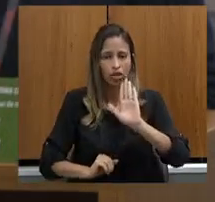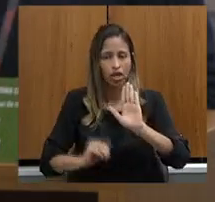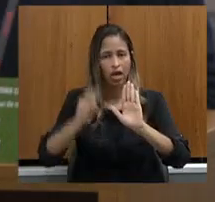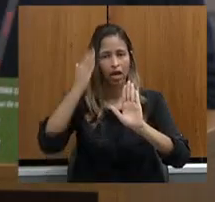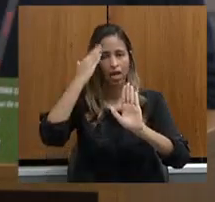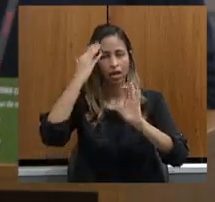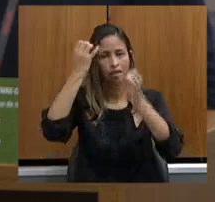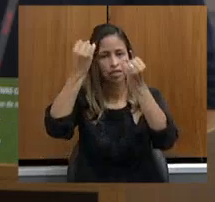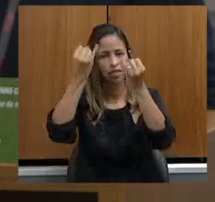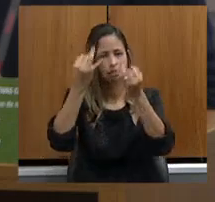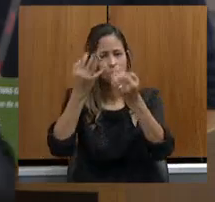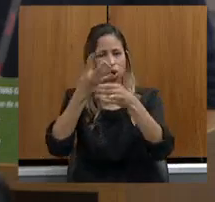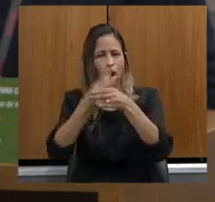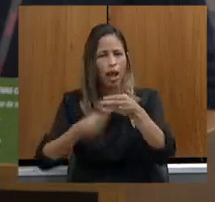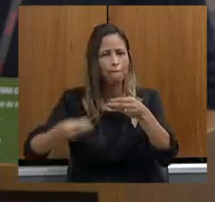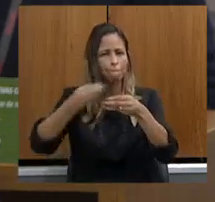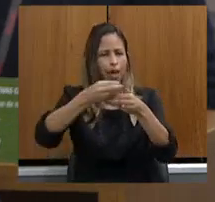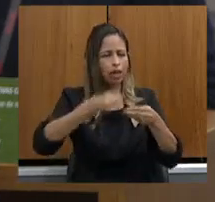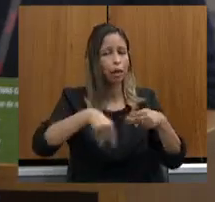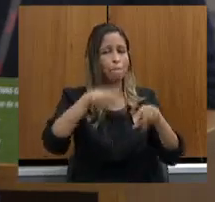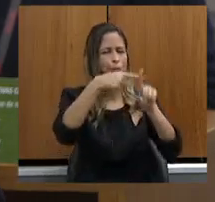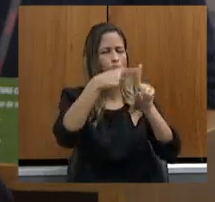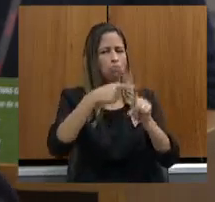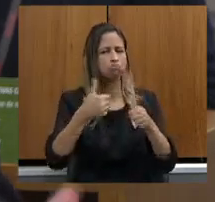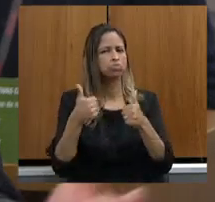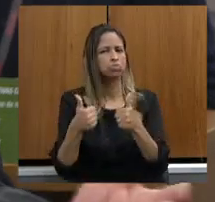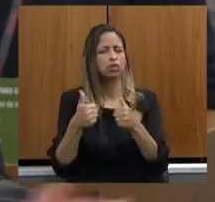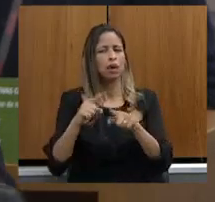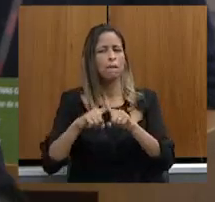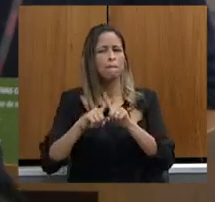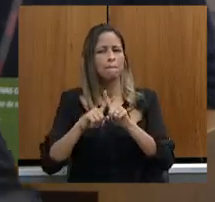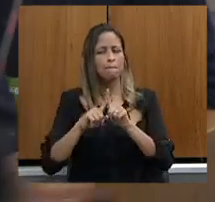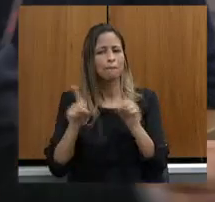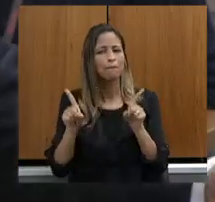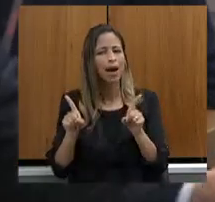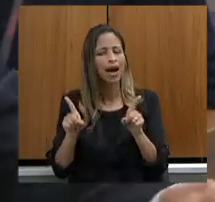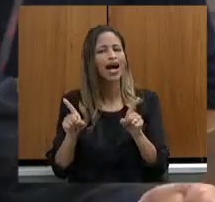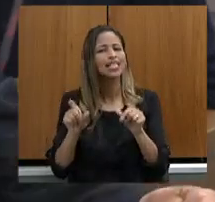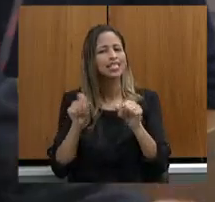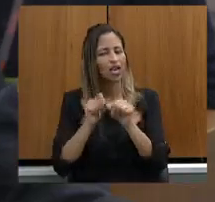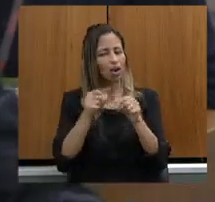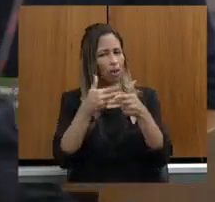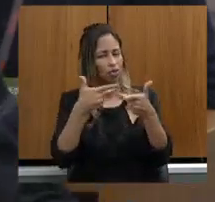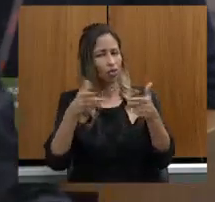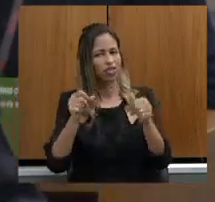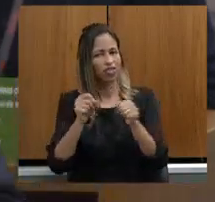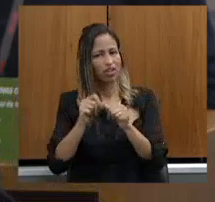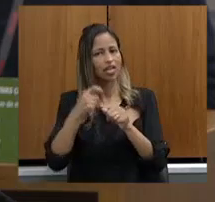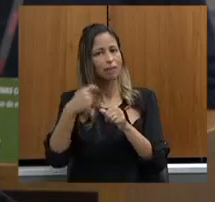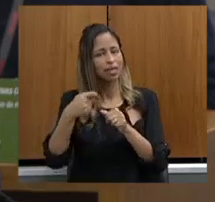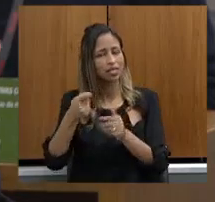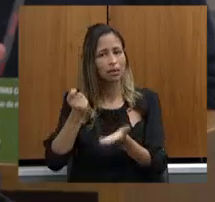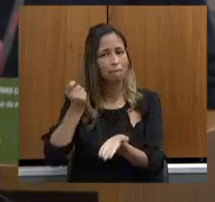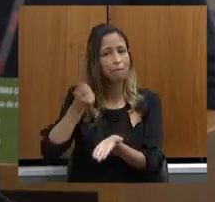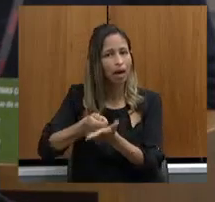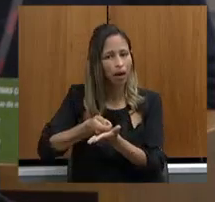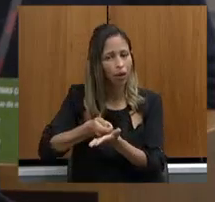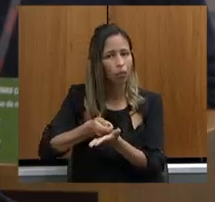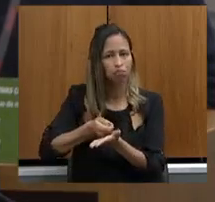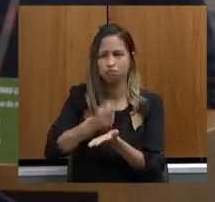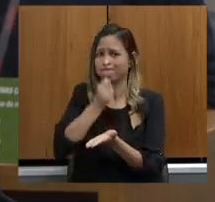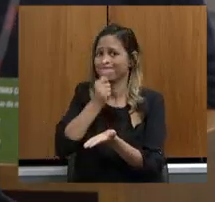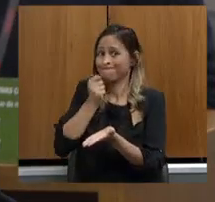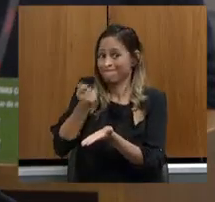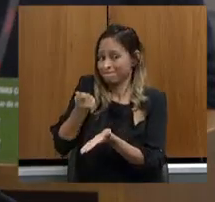seu esforço para cumprir as emendas e positivas e tal mas tem muito empenho feito que precisa ser pago